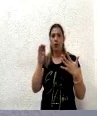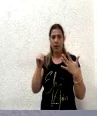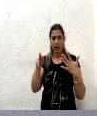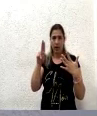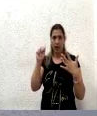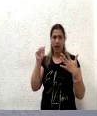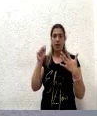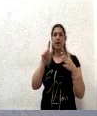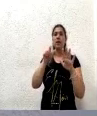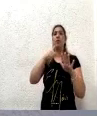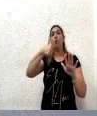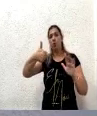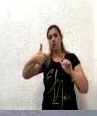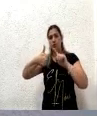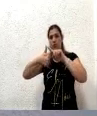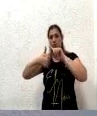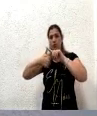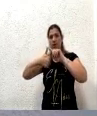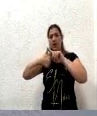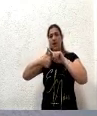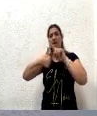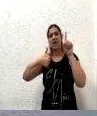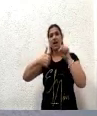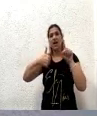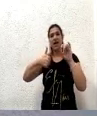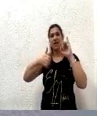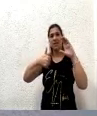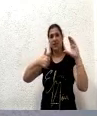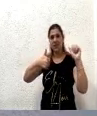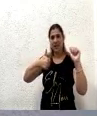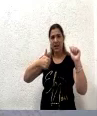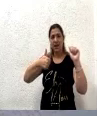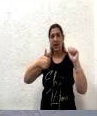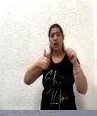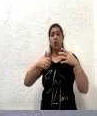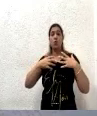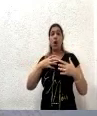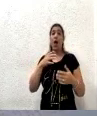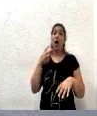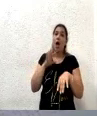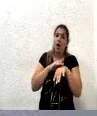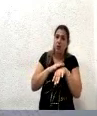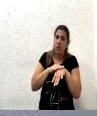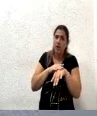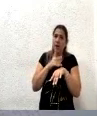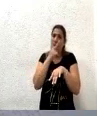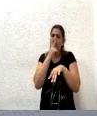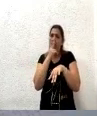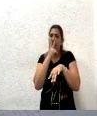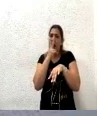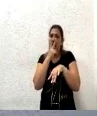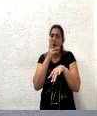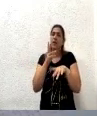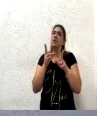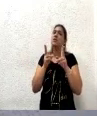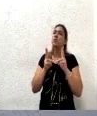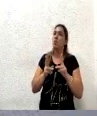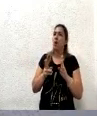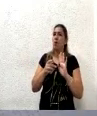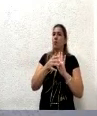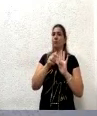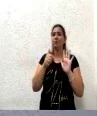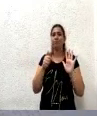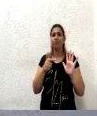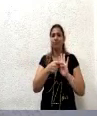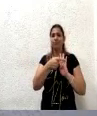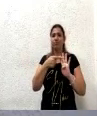Então, os sintomas são parecidos. Para eu identificar por sintoma os quatro tipos de vírus,